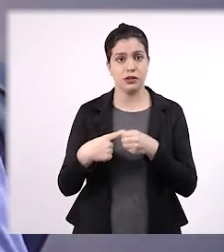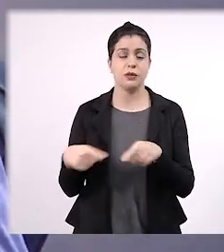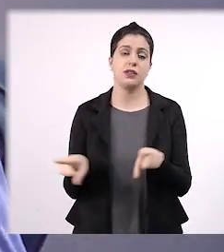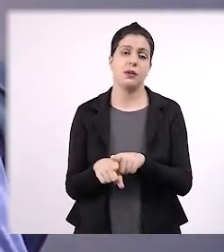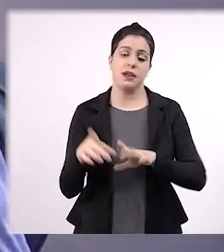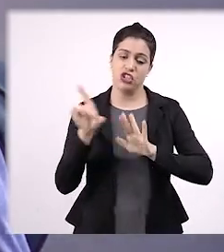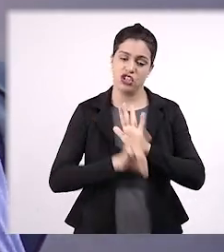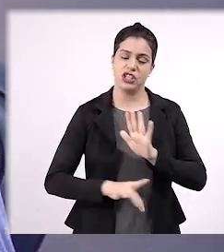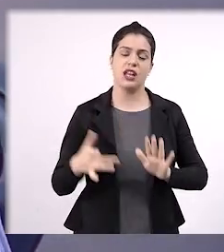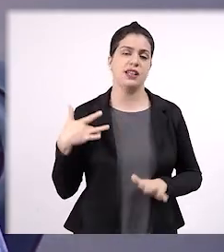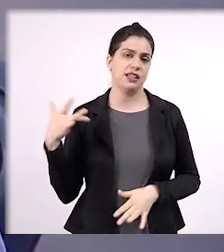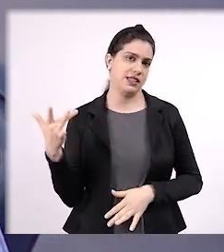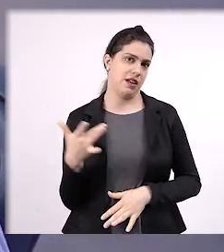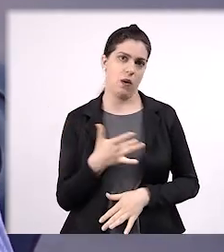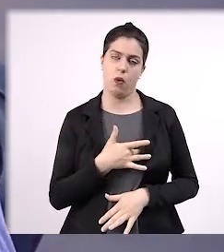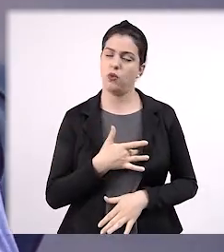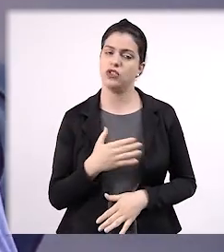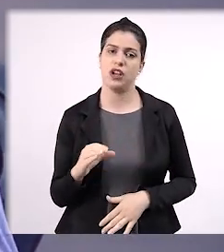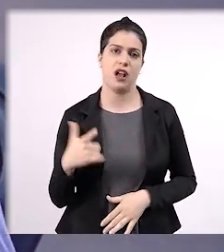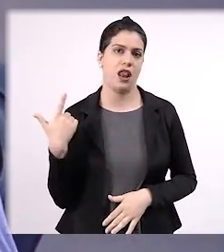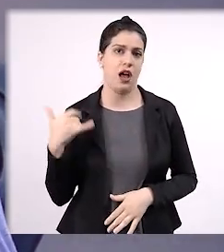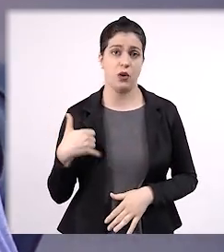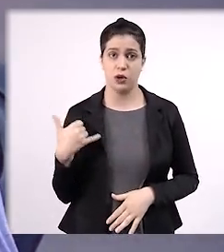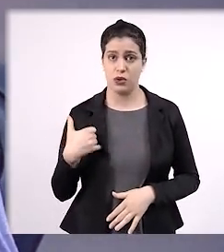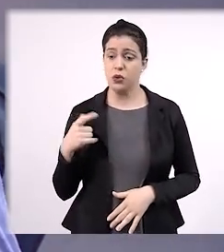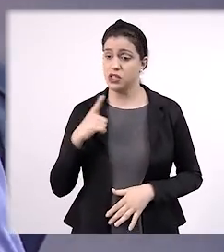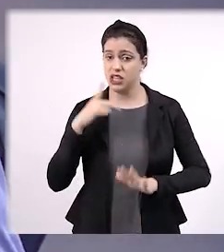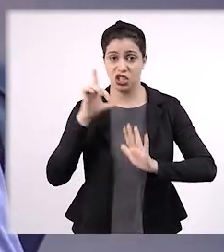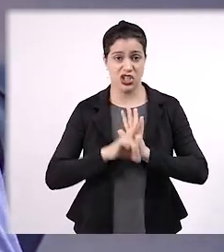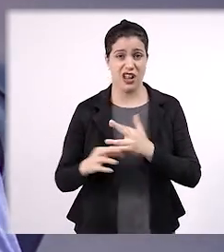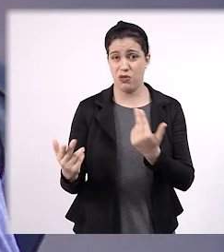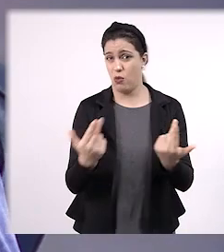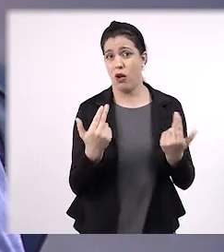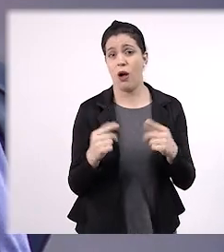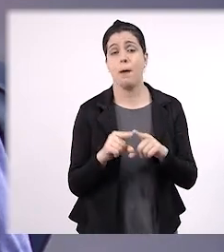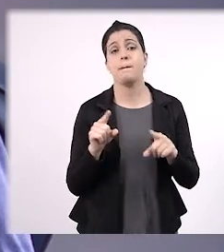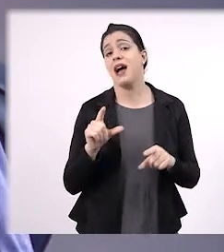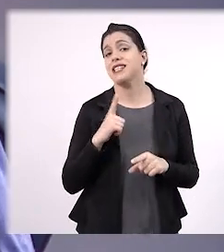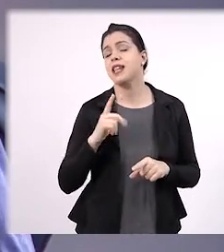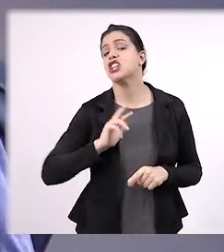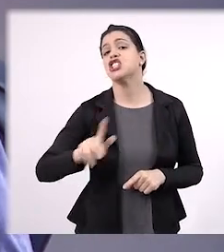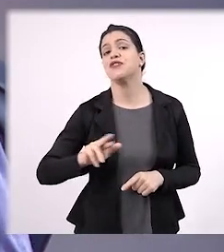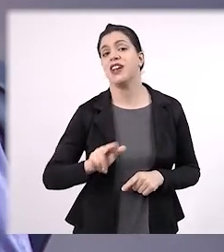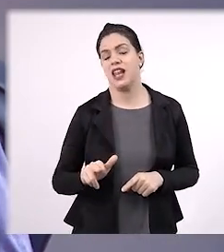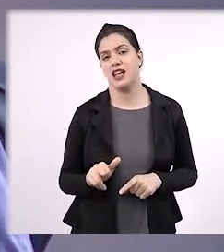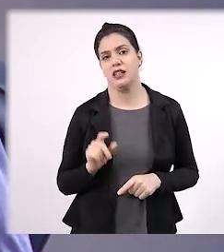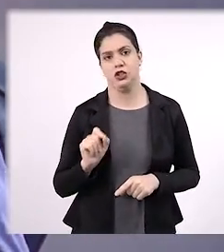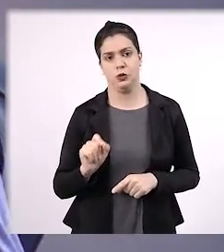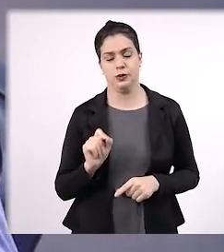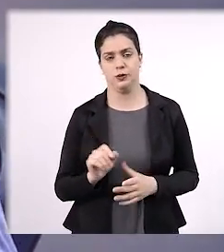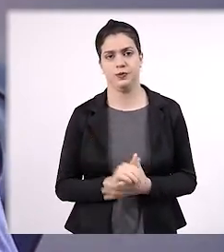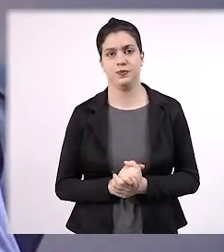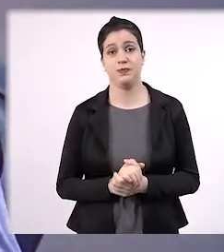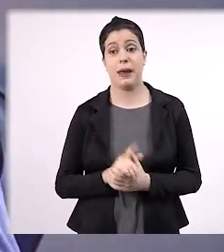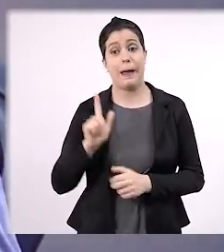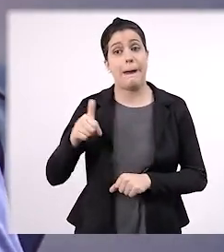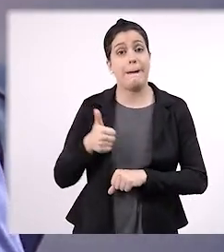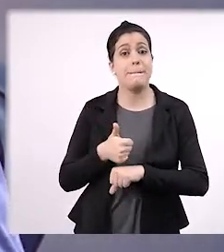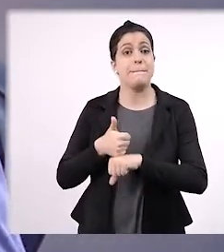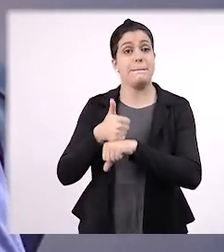à saúde, que, lógico, o idoso tem direito à saúde como todos os demais, mas existe algo diferente, Radamés. Existe